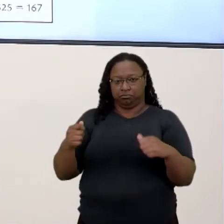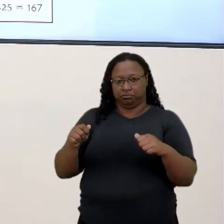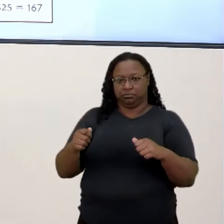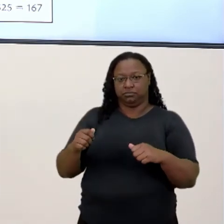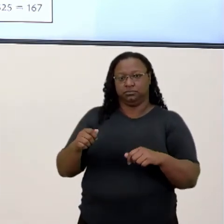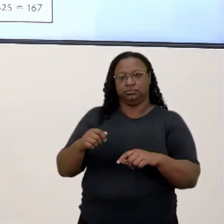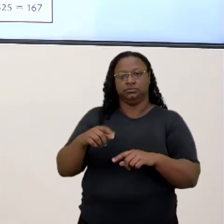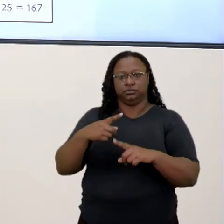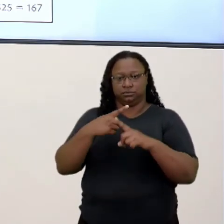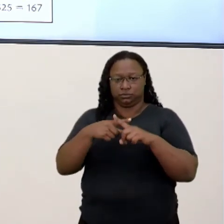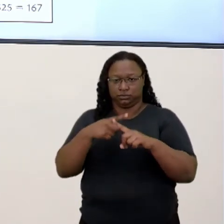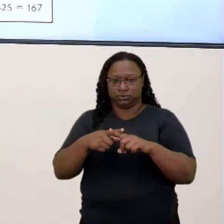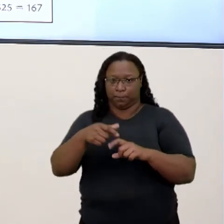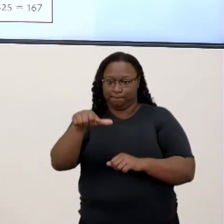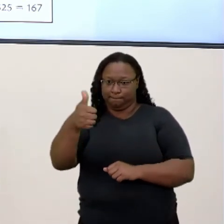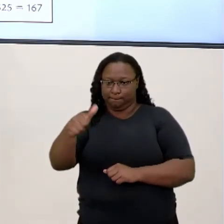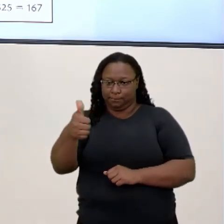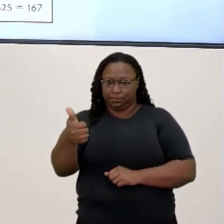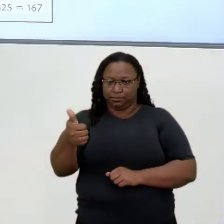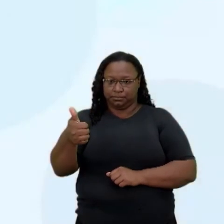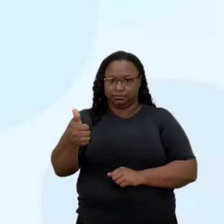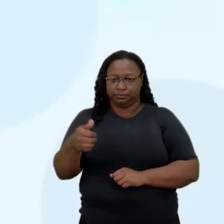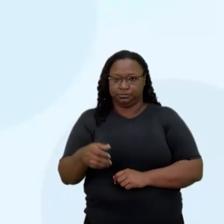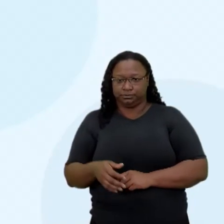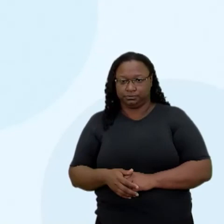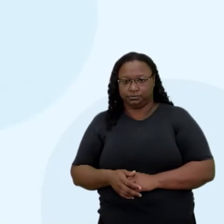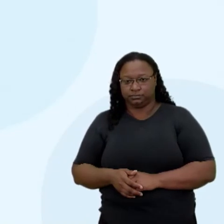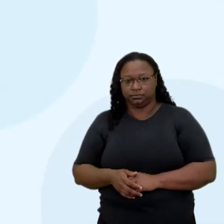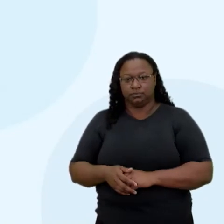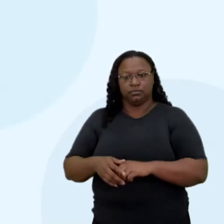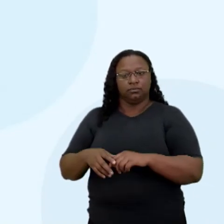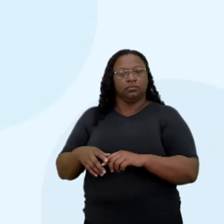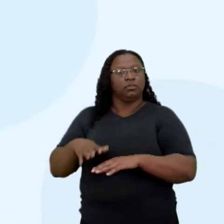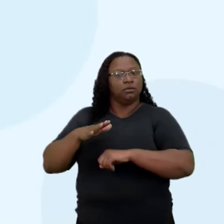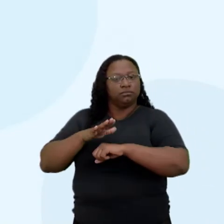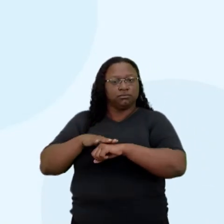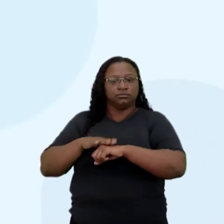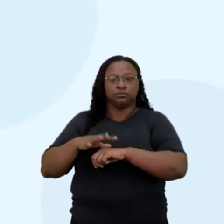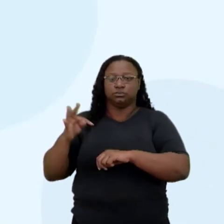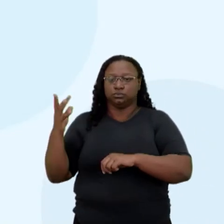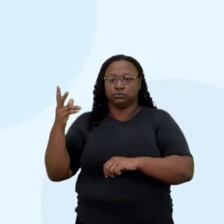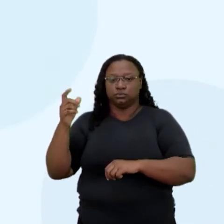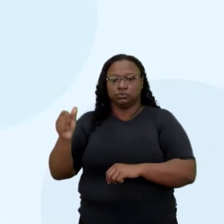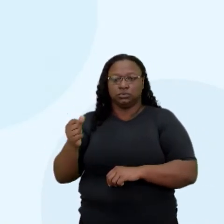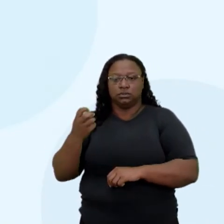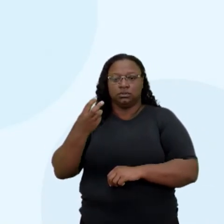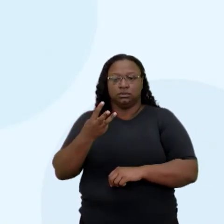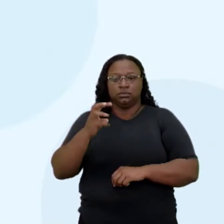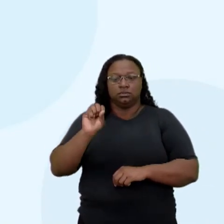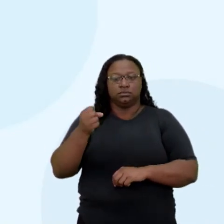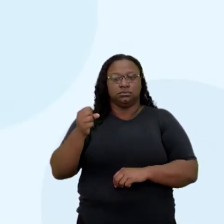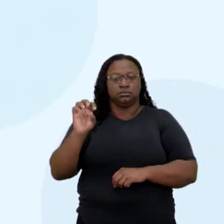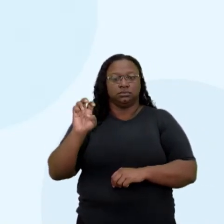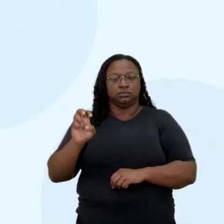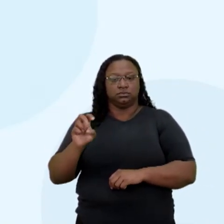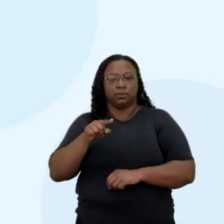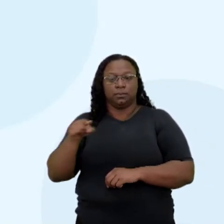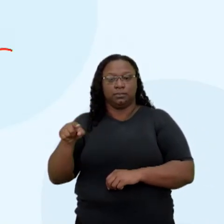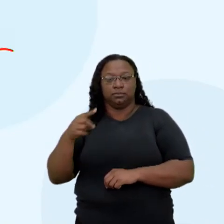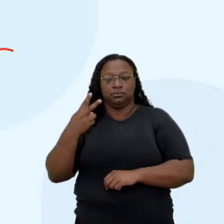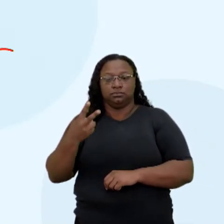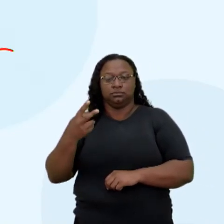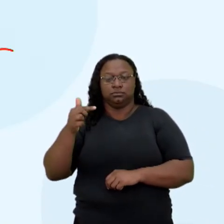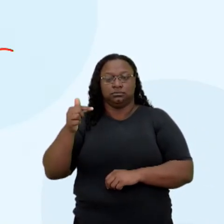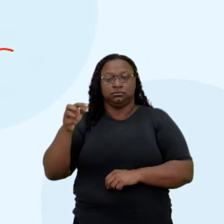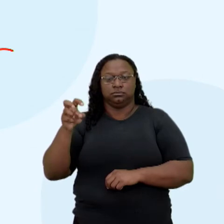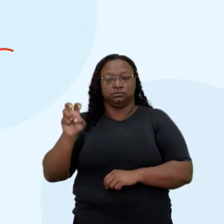vai fazer primeiro, tá ok? Fazendo todo esse processo, 385 menos 275, guarda o 110, tá ok?